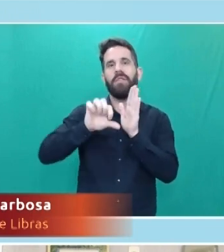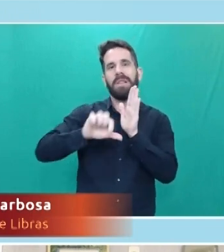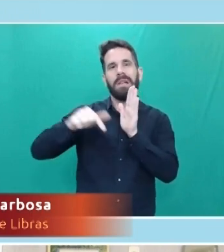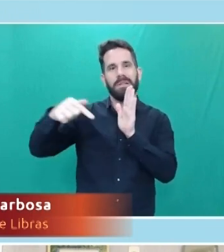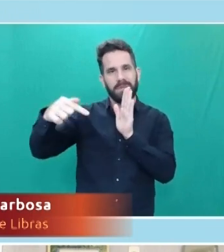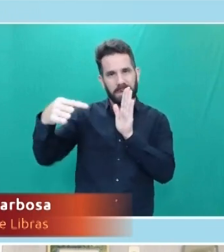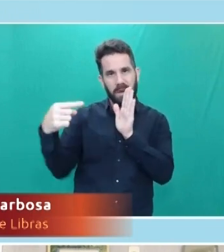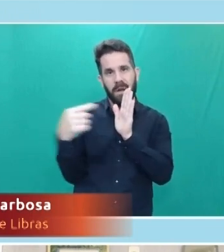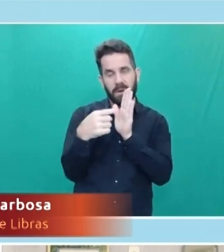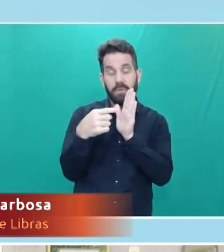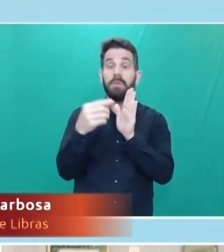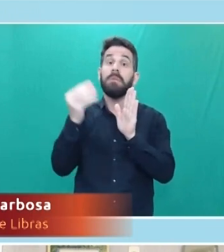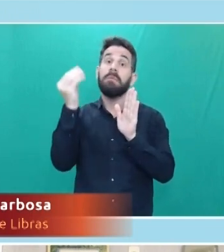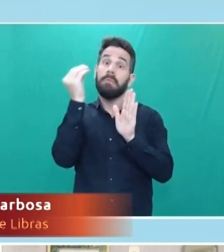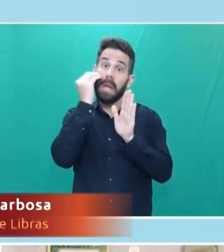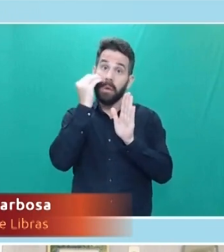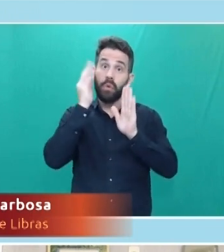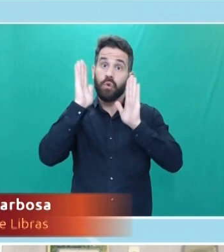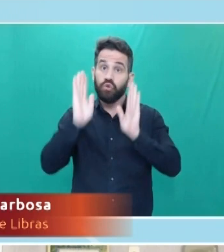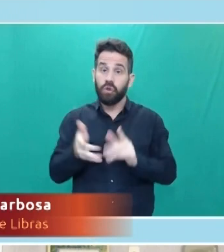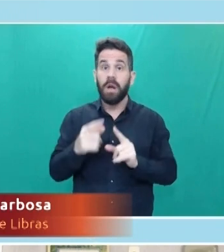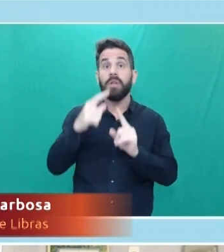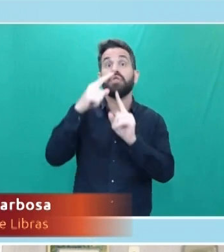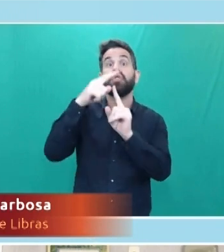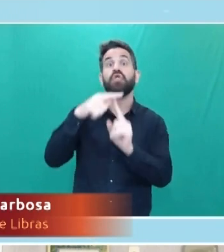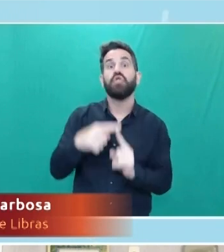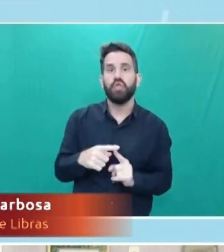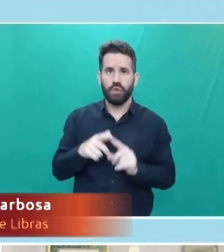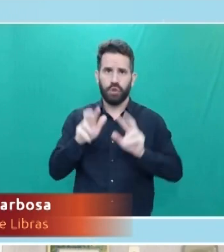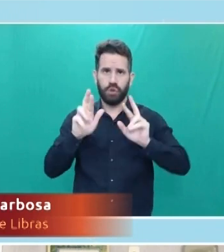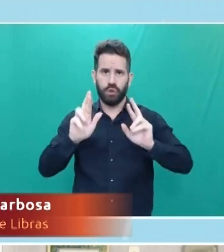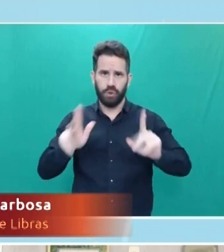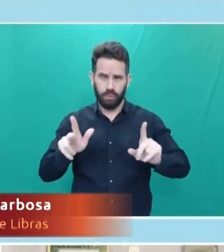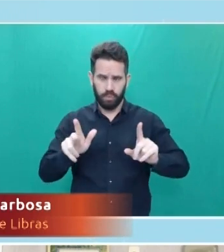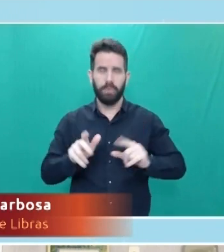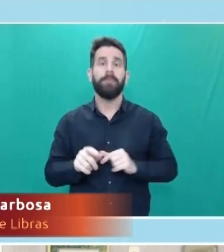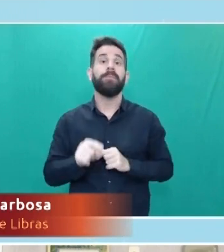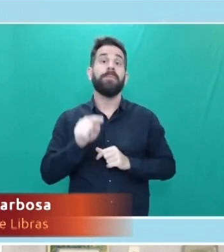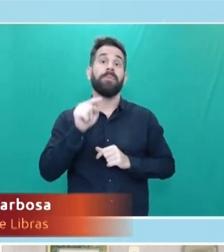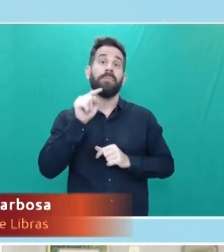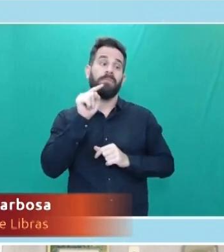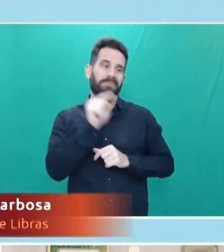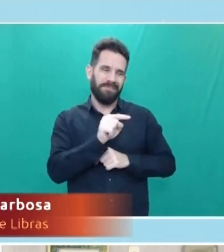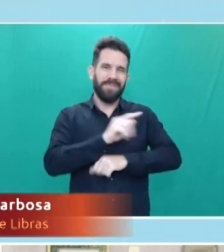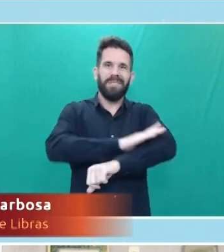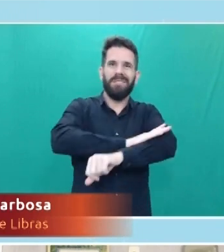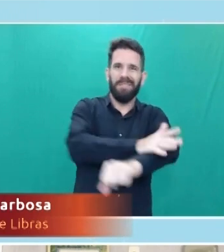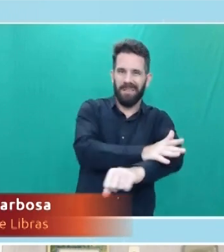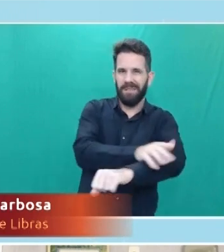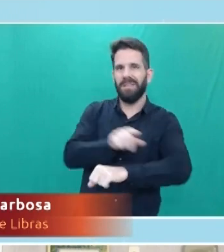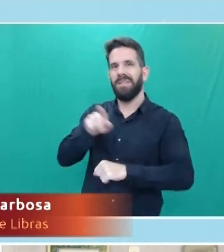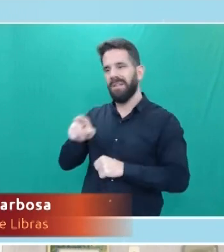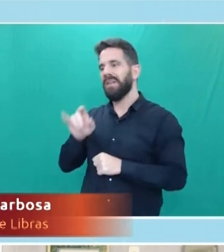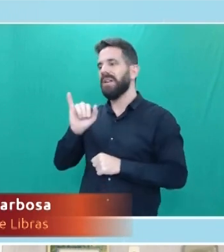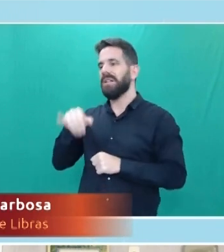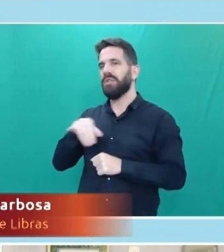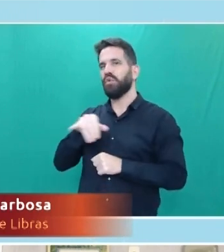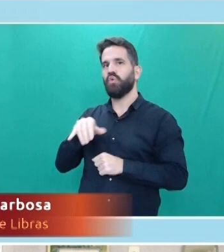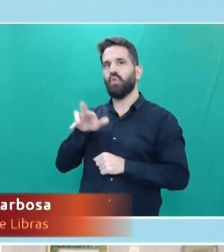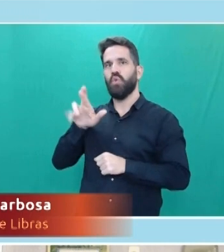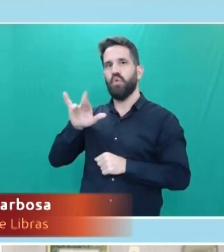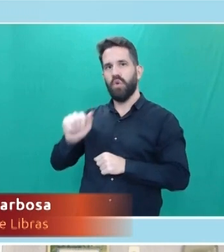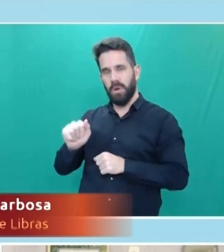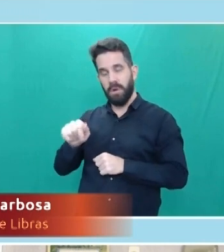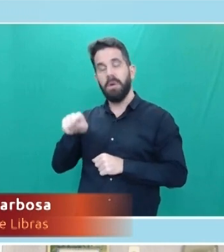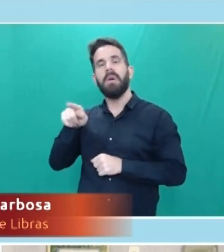essa primeira tipificação, e ao invés dela ser colocada dentro da lei CAO, que é a que trata